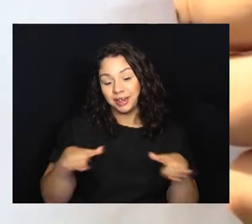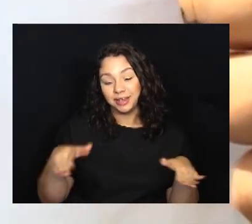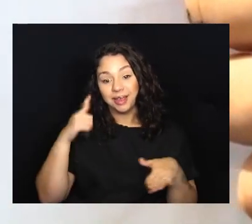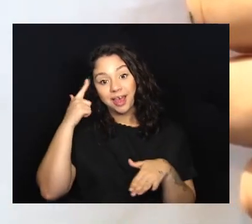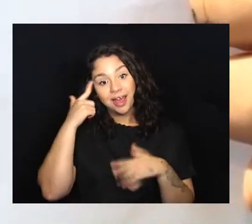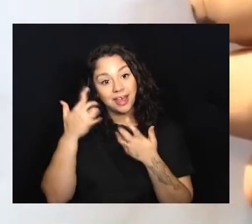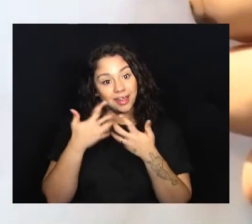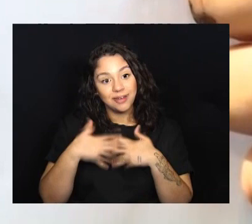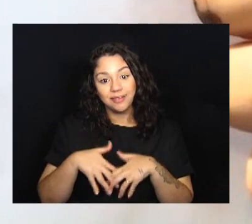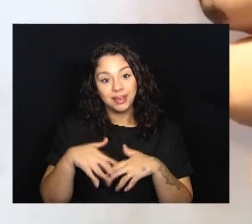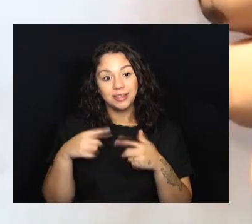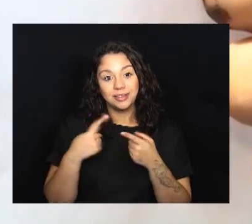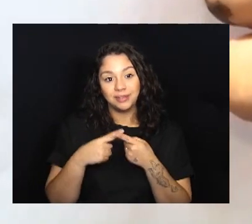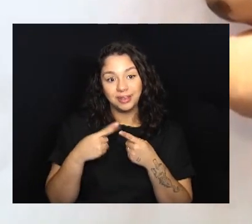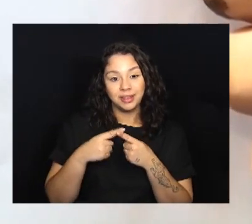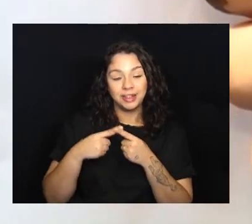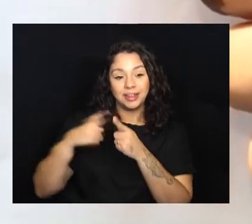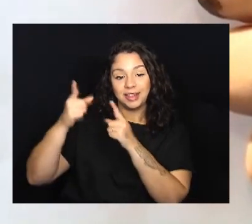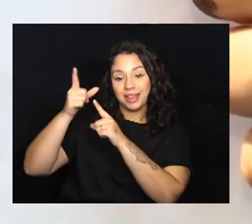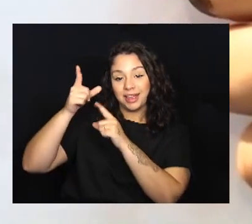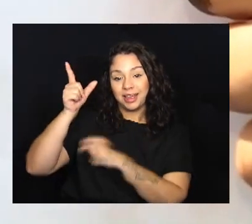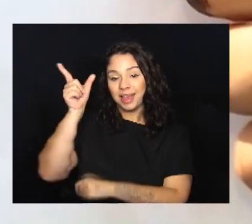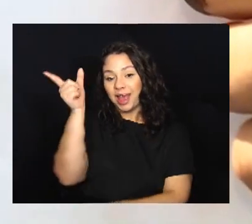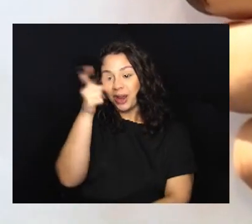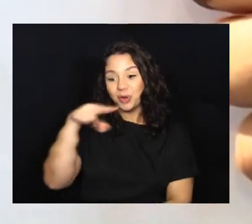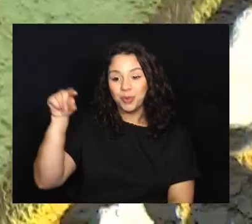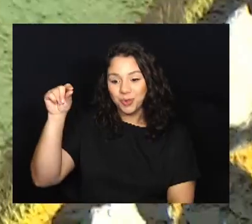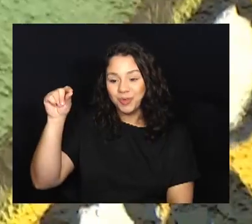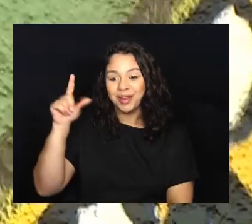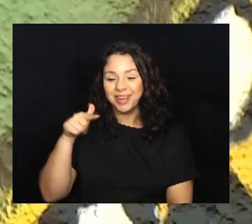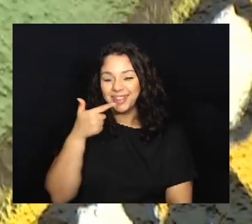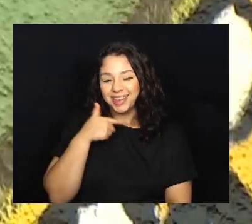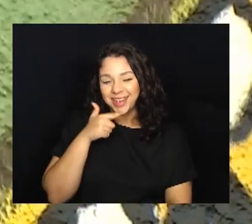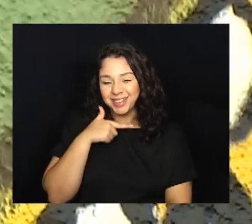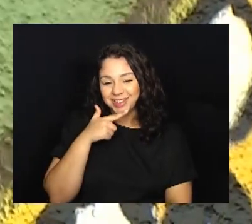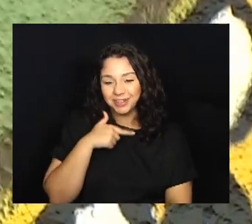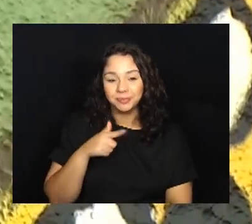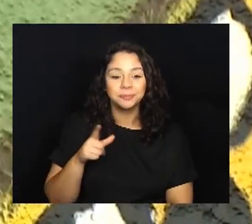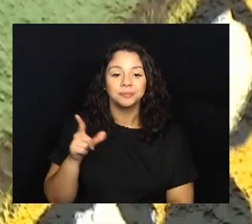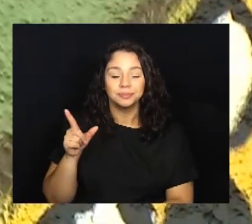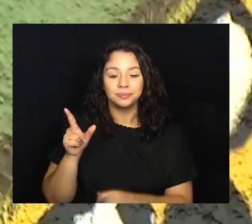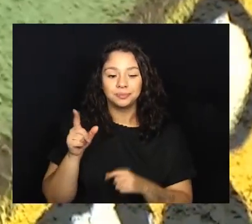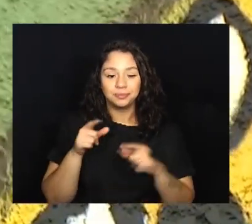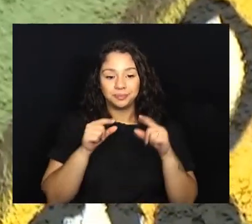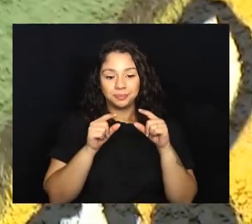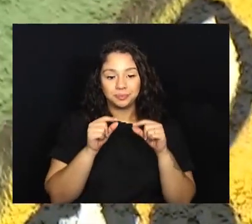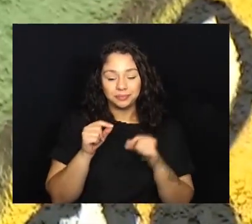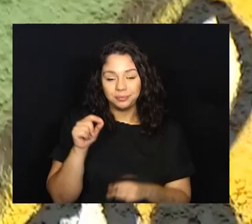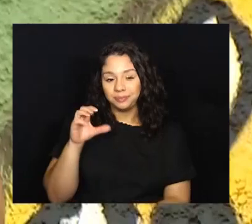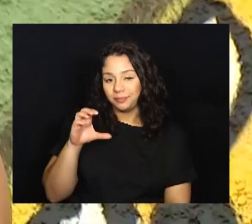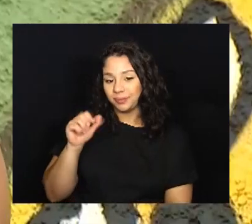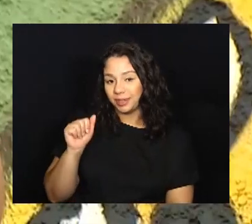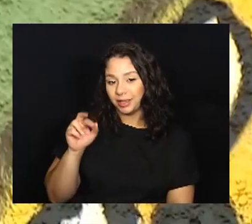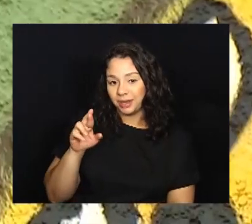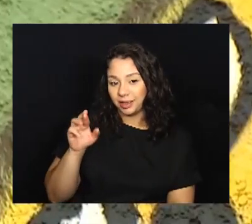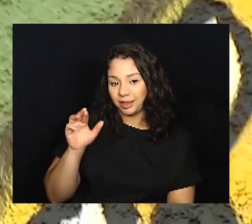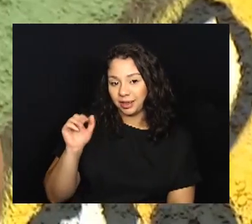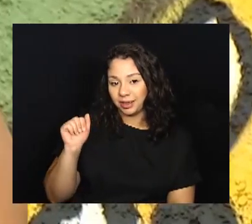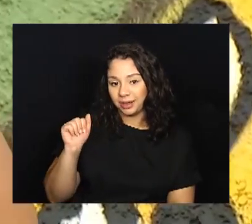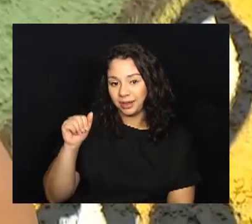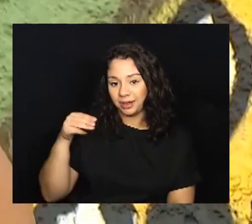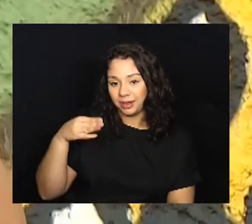de queijo, por causa dos buracos e por aí vai. E ao redor eu coloquei carambola, já que é uma fruta que tem o formato da estrela, e por aí